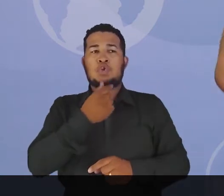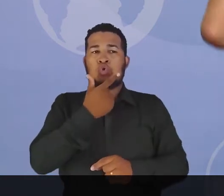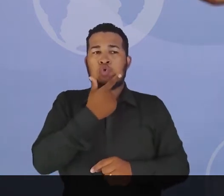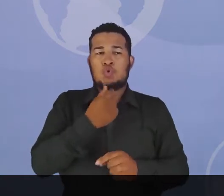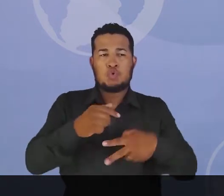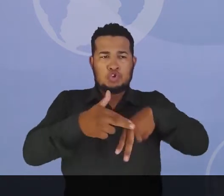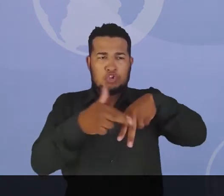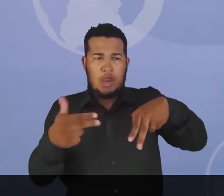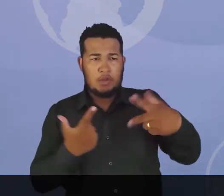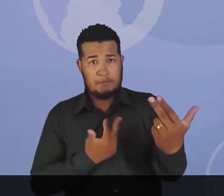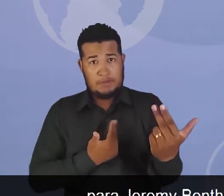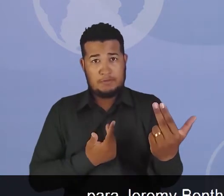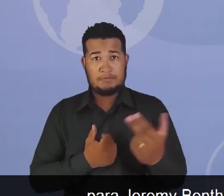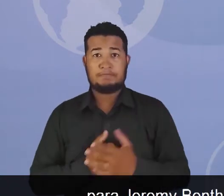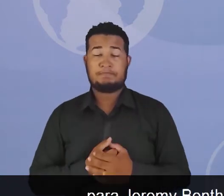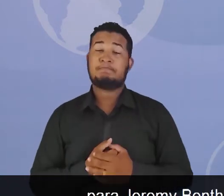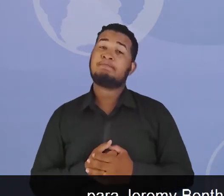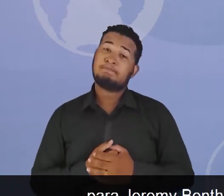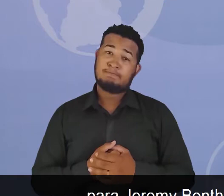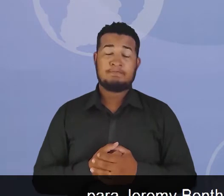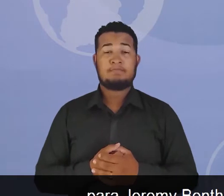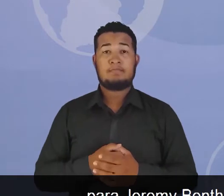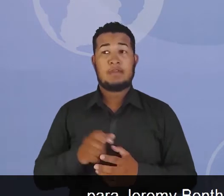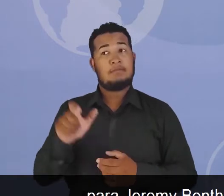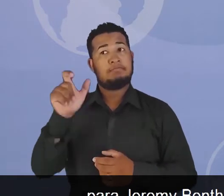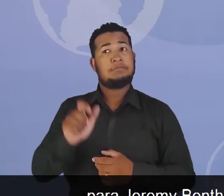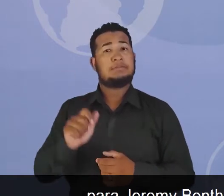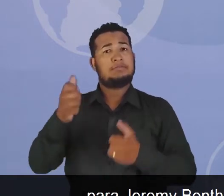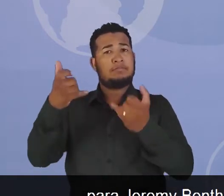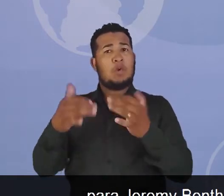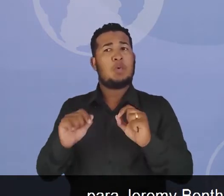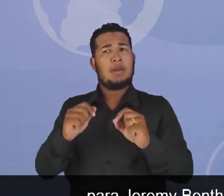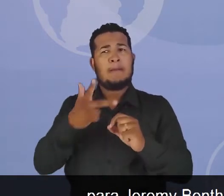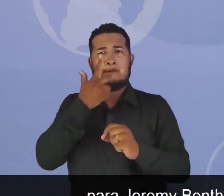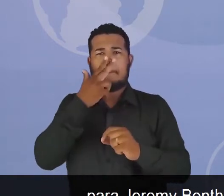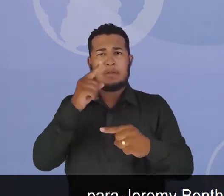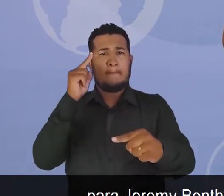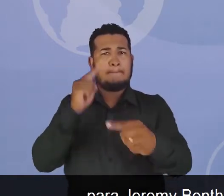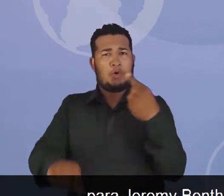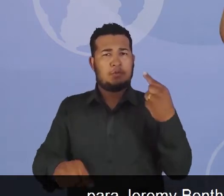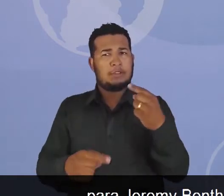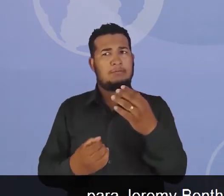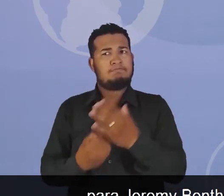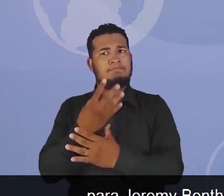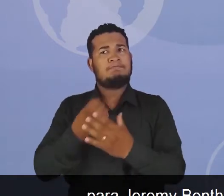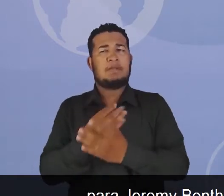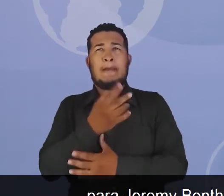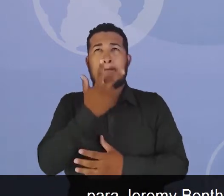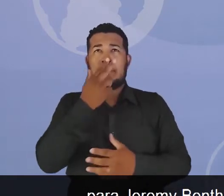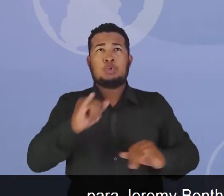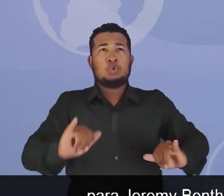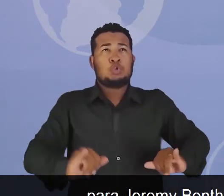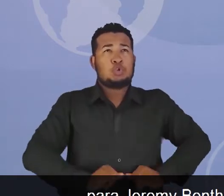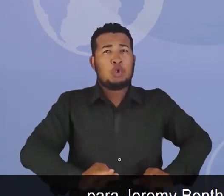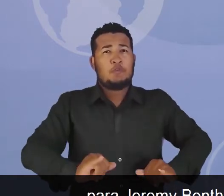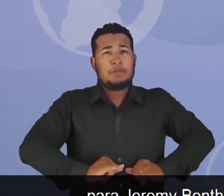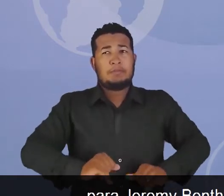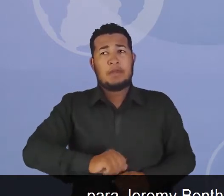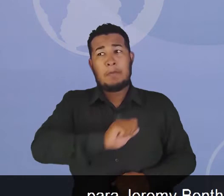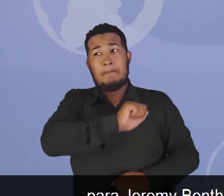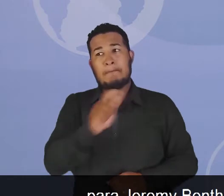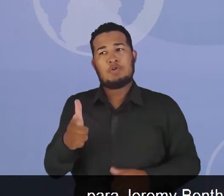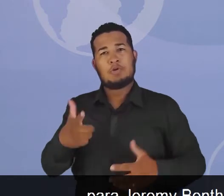seu, para Jeremy Bentham, essa proibição produz mais dor do que prazer